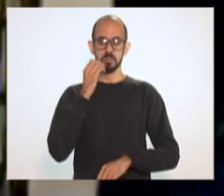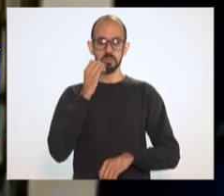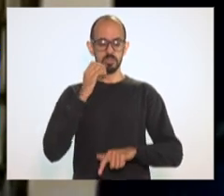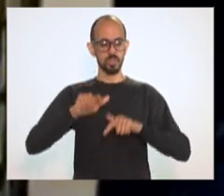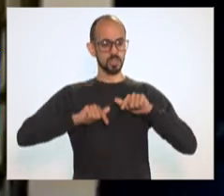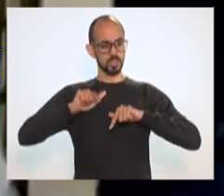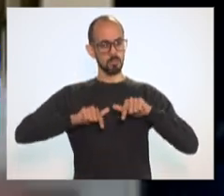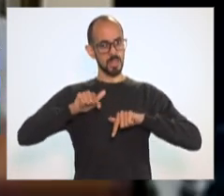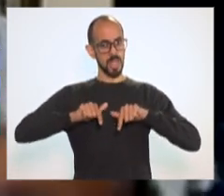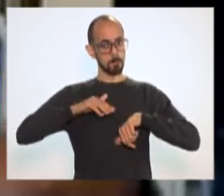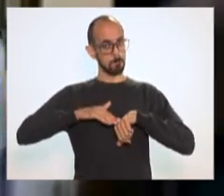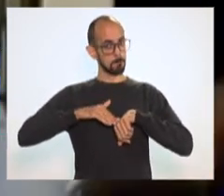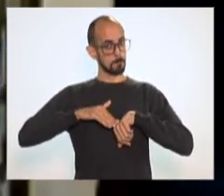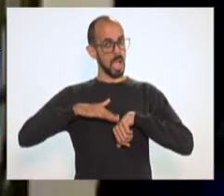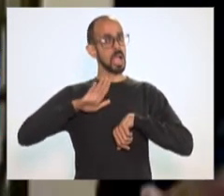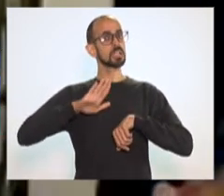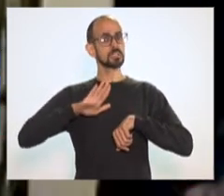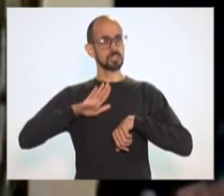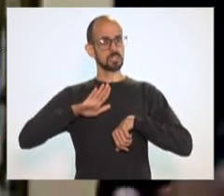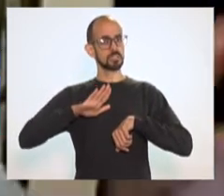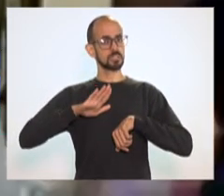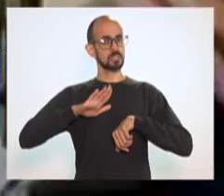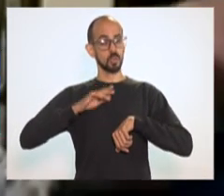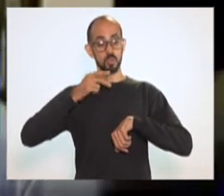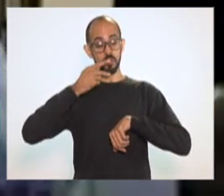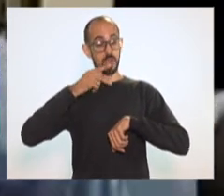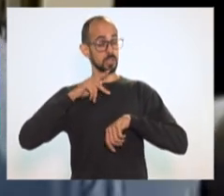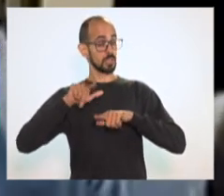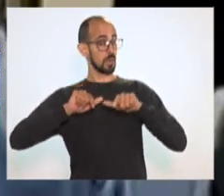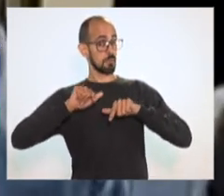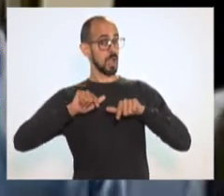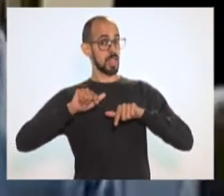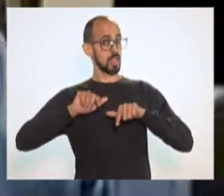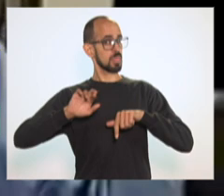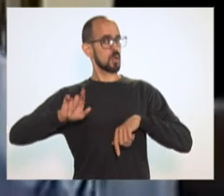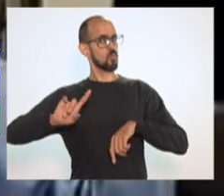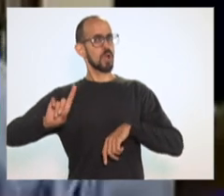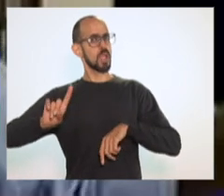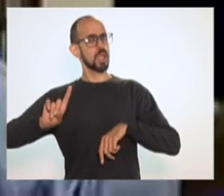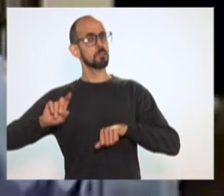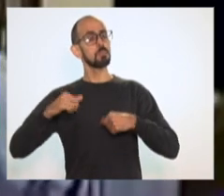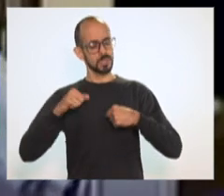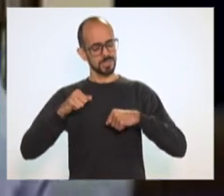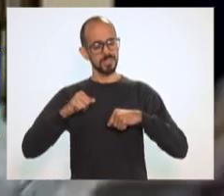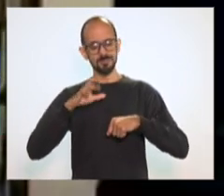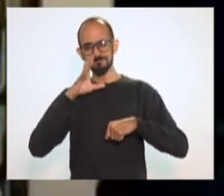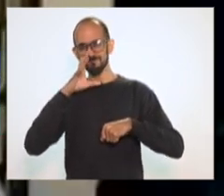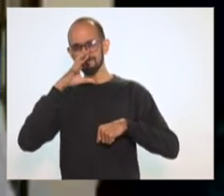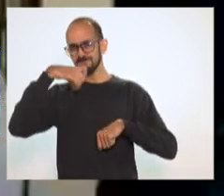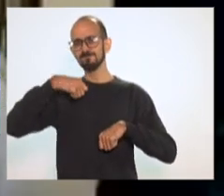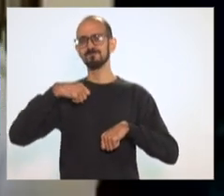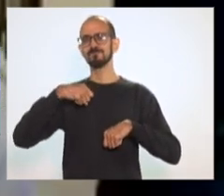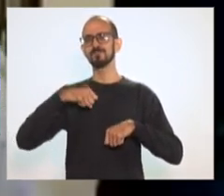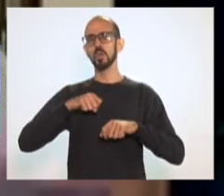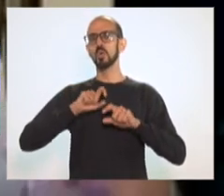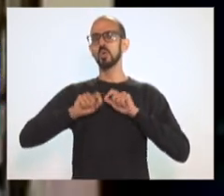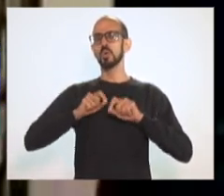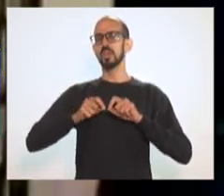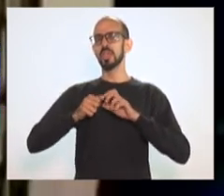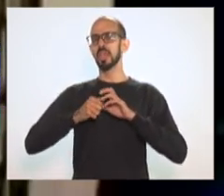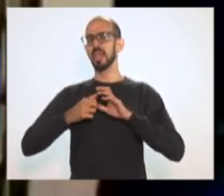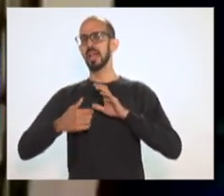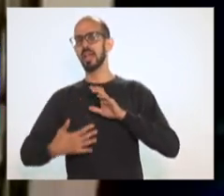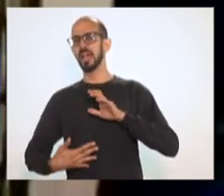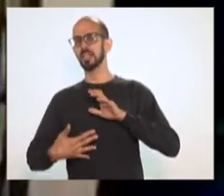não estou dizendo que não se trabalha mas poderia se trabalhar mais aspectos que são